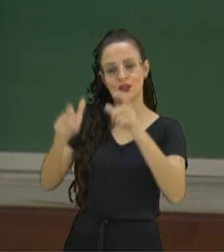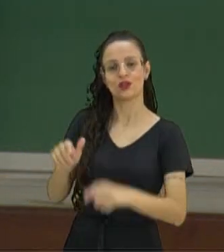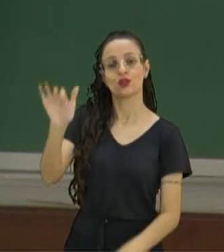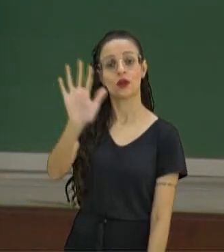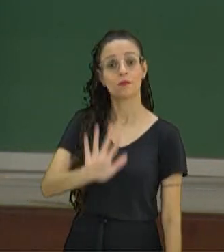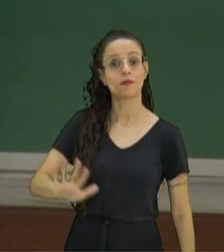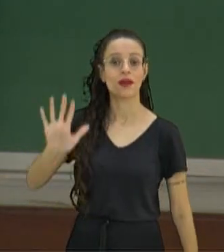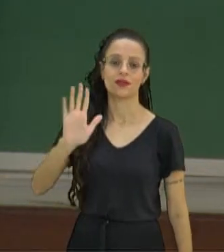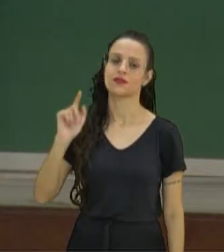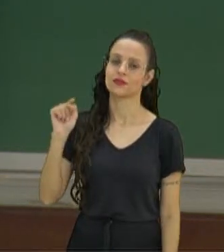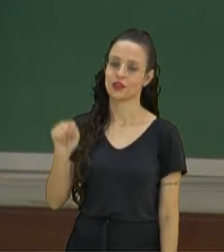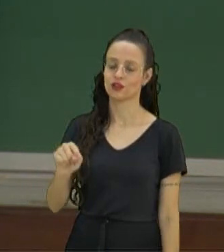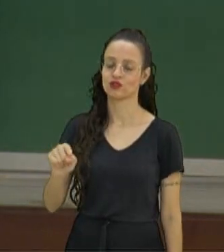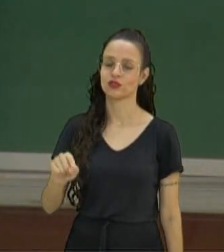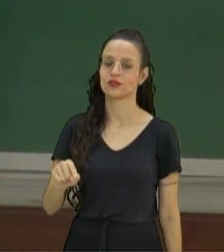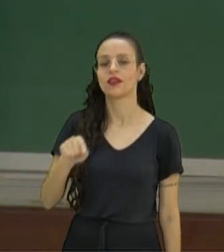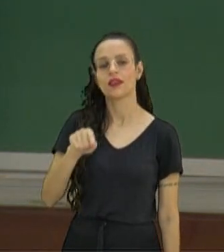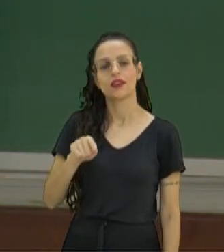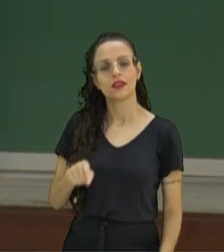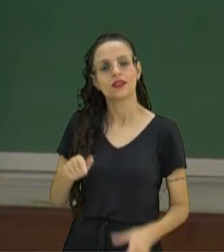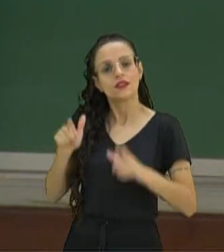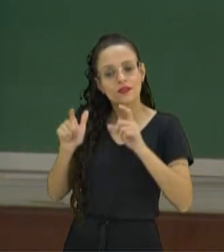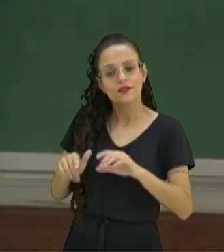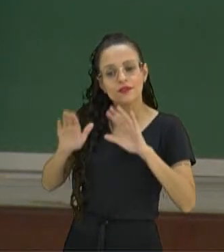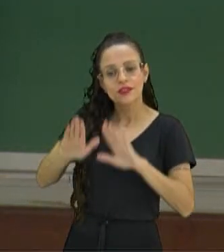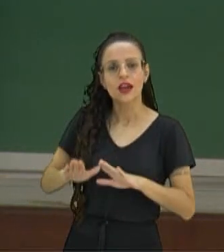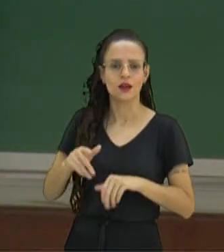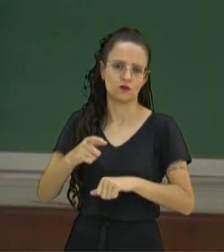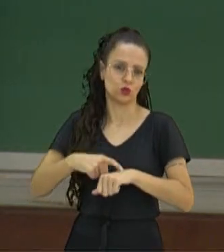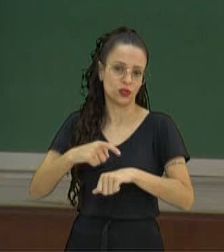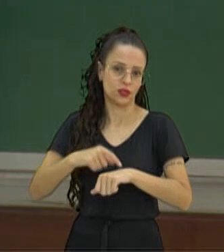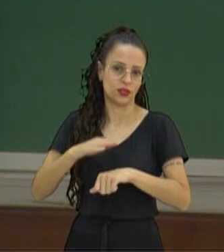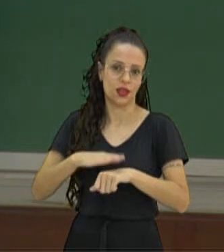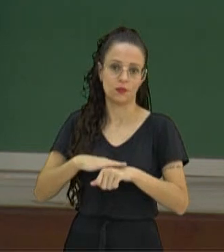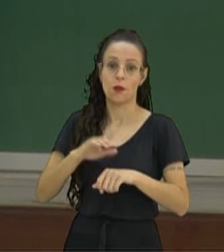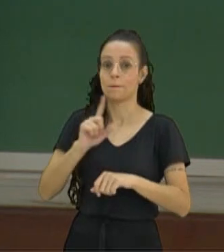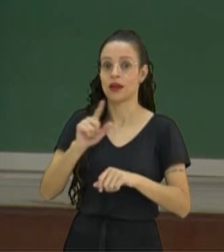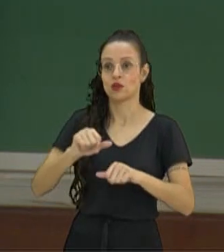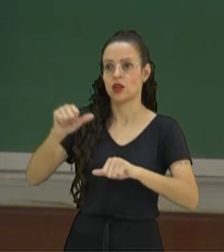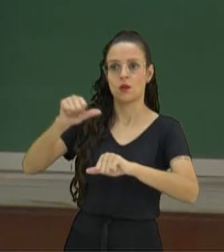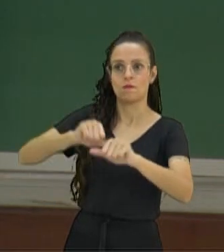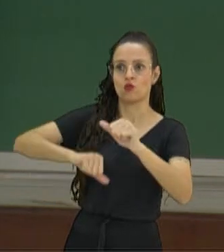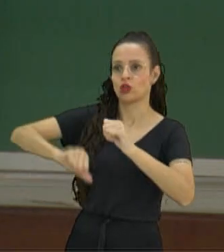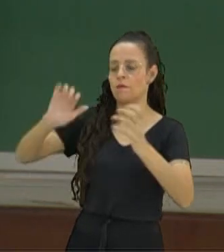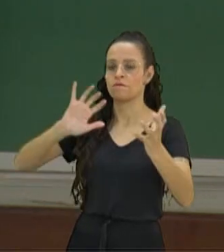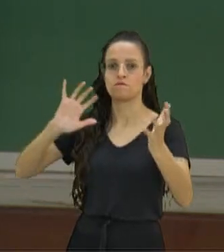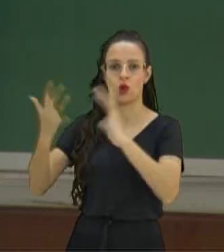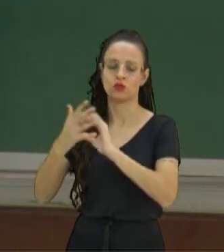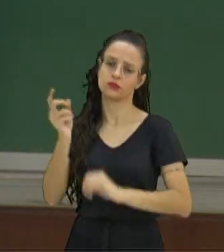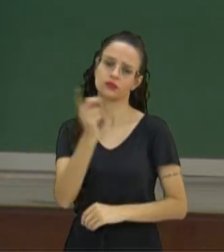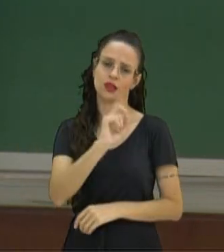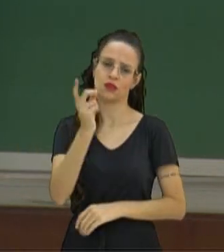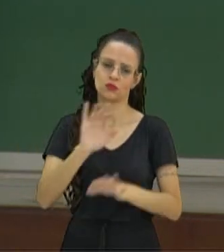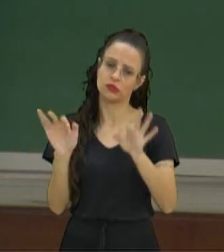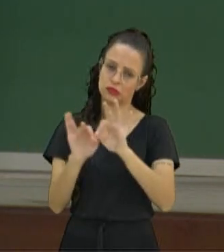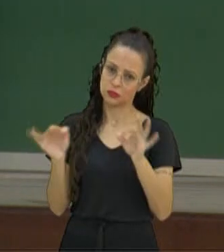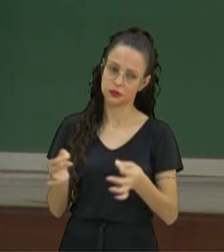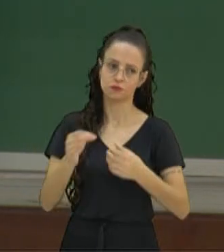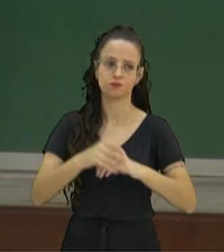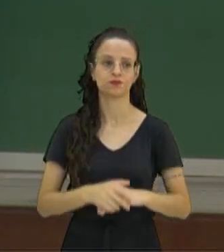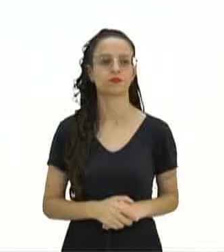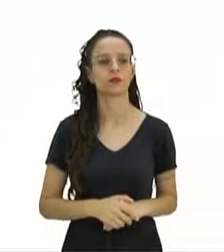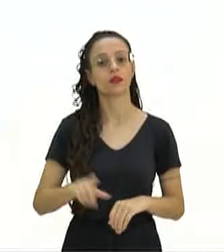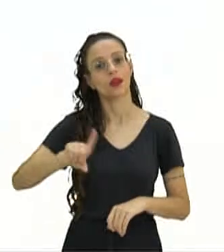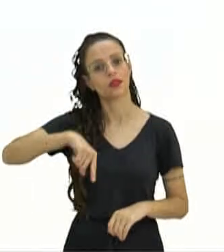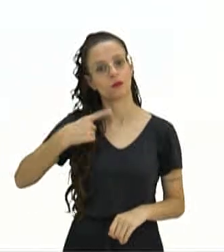paisagem onde eles ficavam por algum tempo. Só que não eram mudanças tão bruscas, tão significativas, né? Depois, o